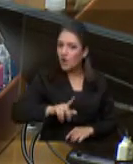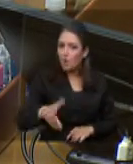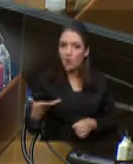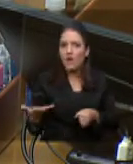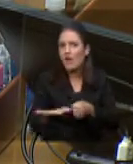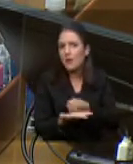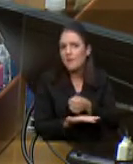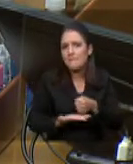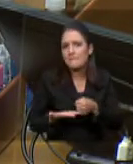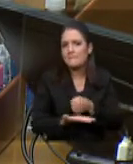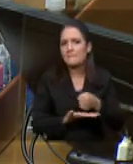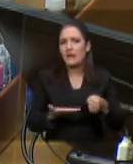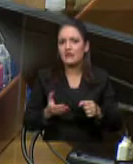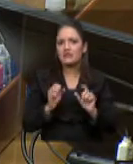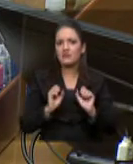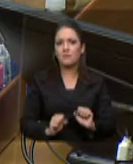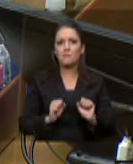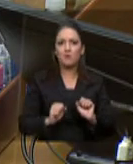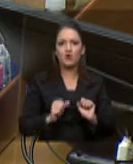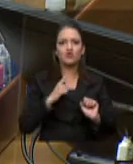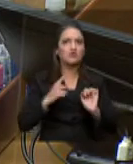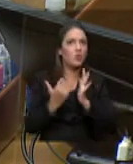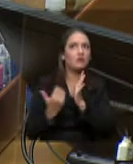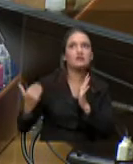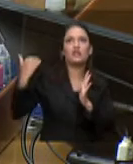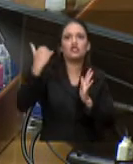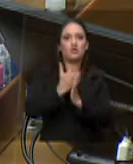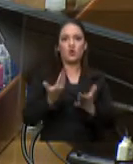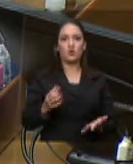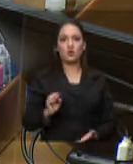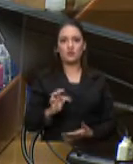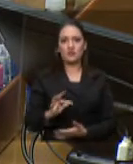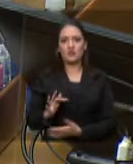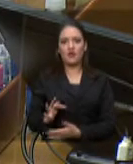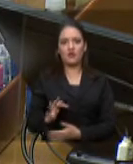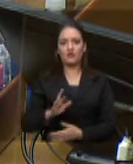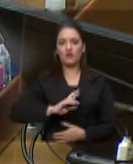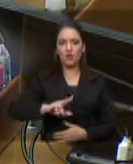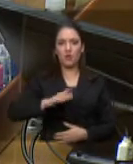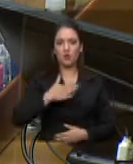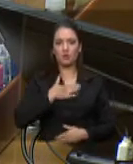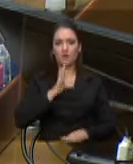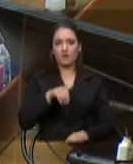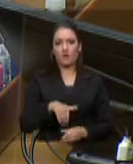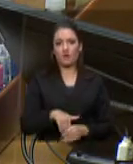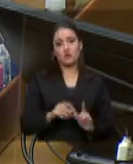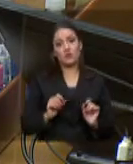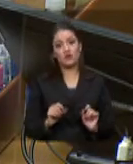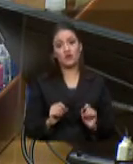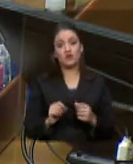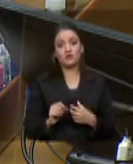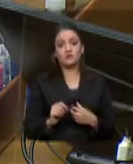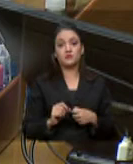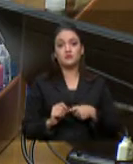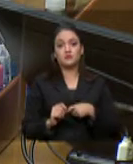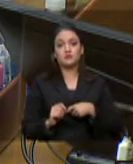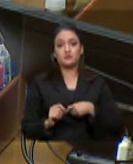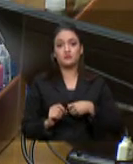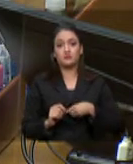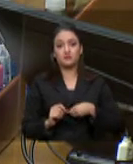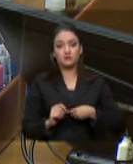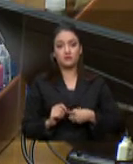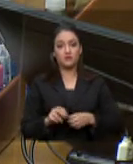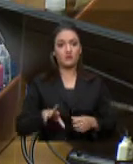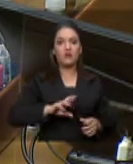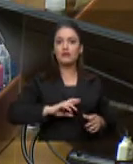pudesse levar a uma teratologia do Supremo Tribunal Federal, não é nem o meu voto. É não se imaginar que é um precedente, que seria,